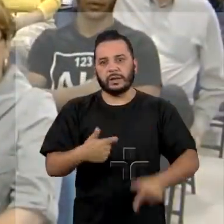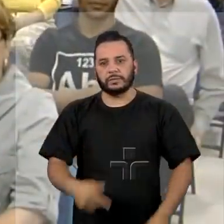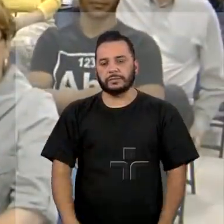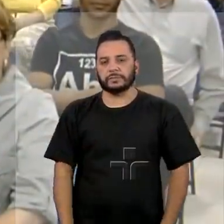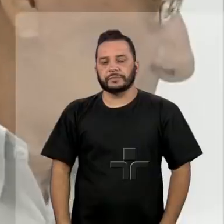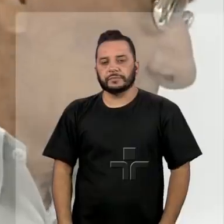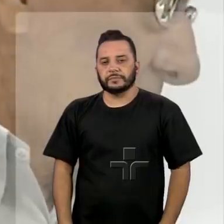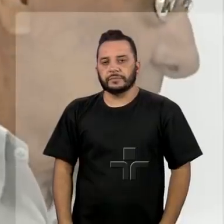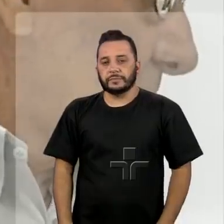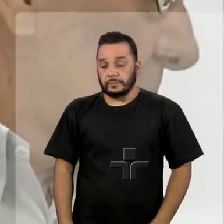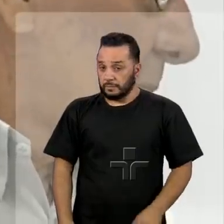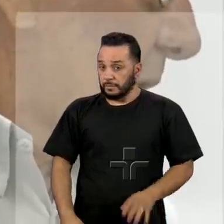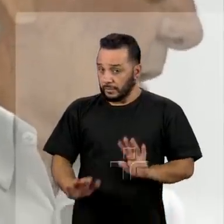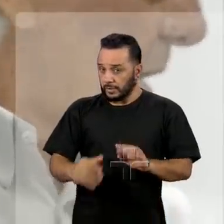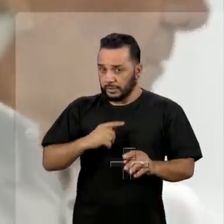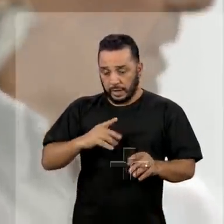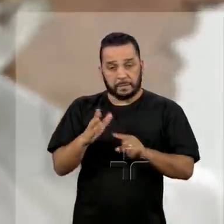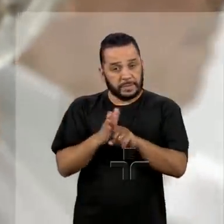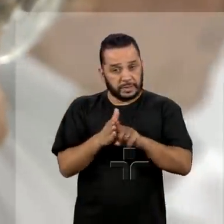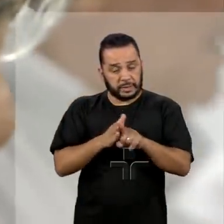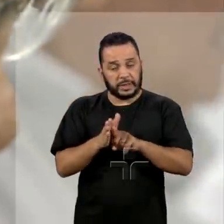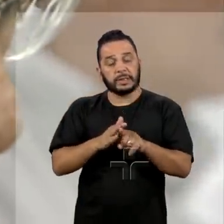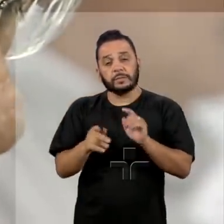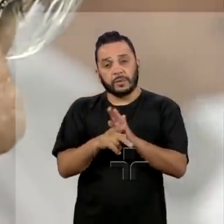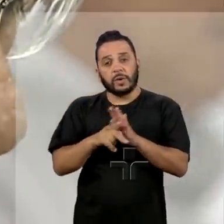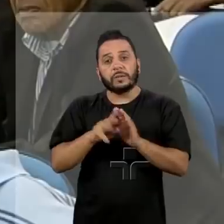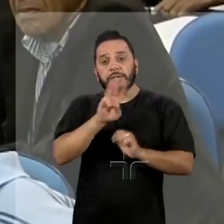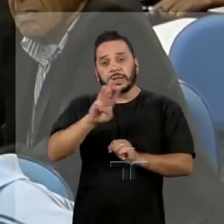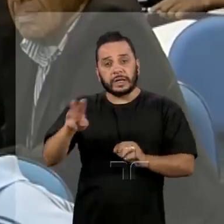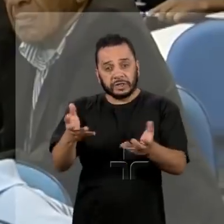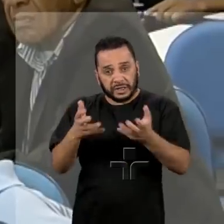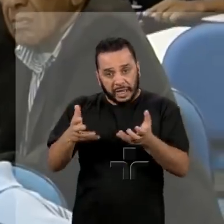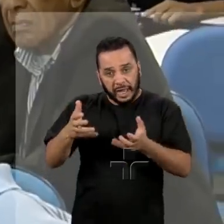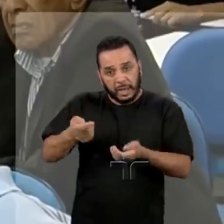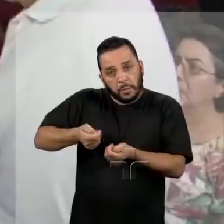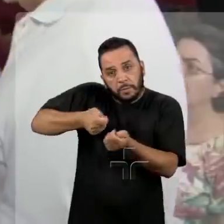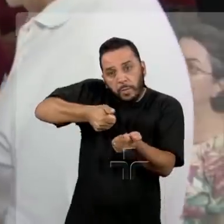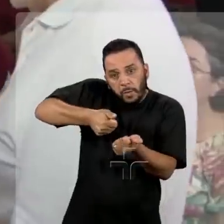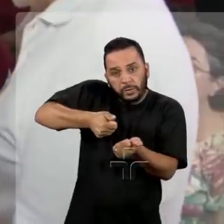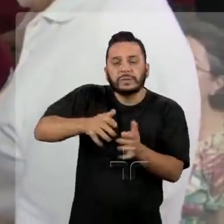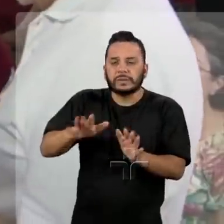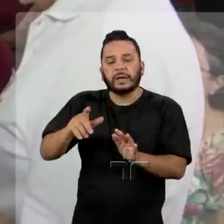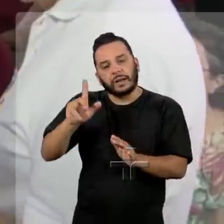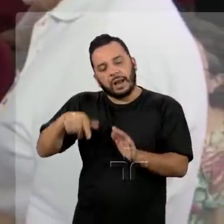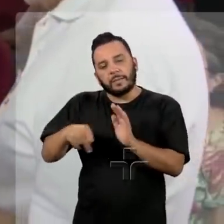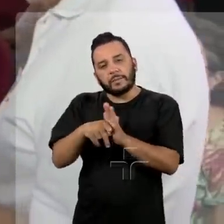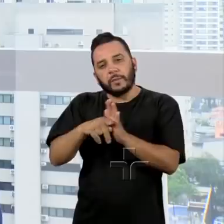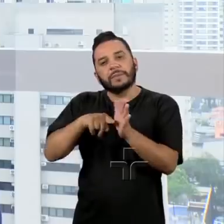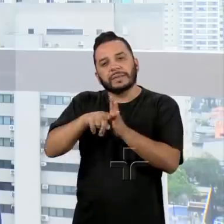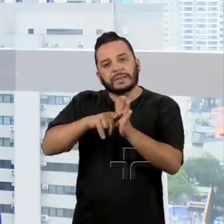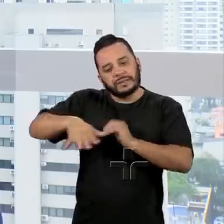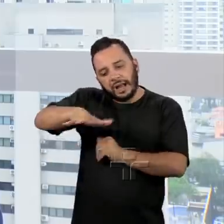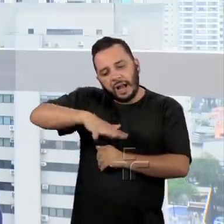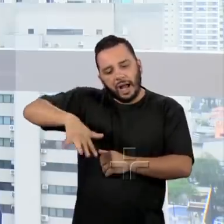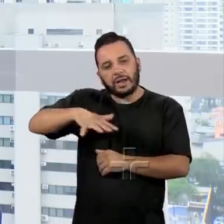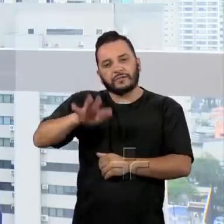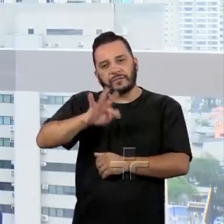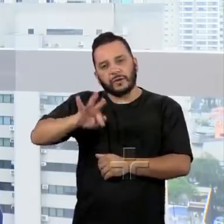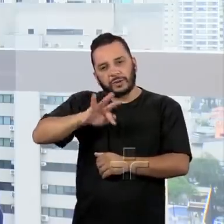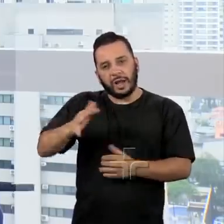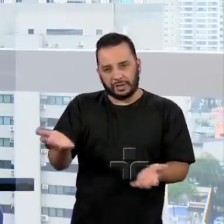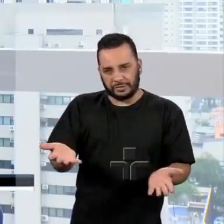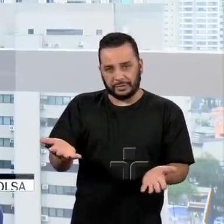Essa análise foi feita pelo site Quero Bolsa com base nos números do Censo Nacional da Educação Superior. Se eu tenho